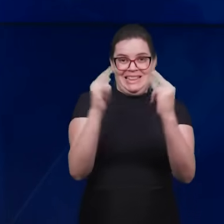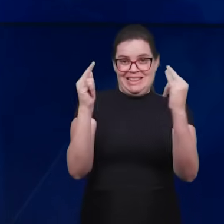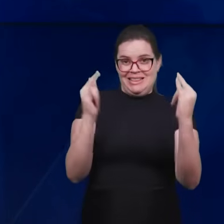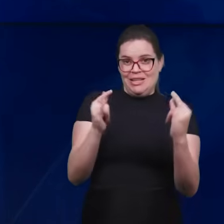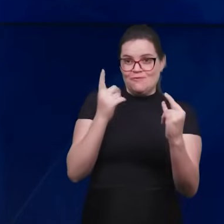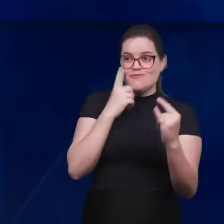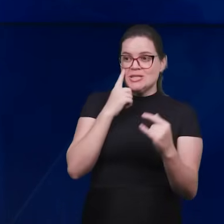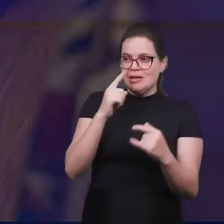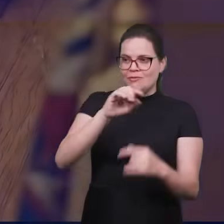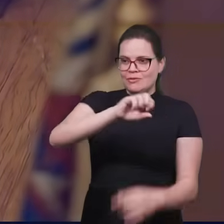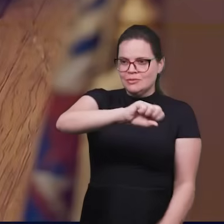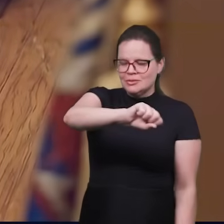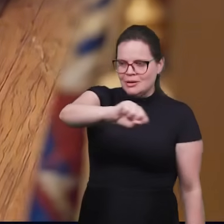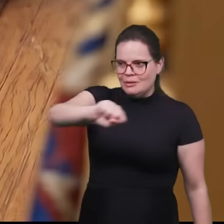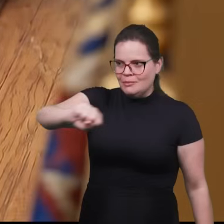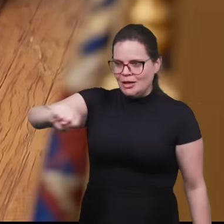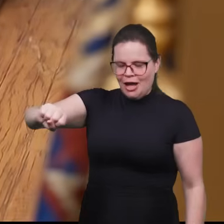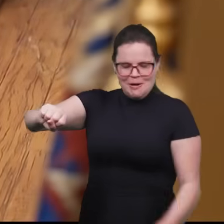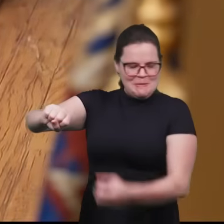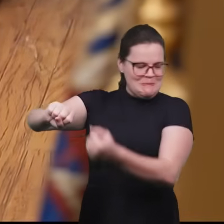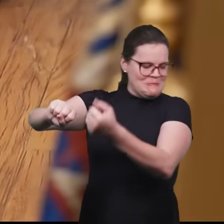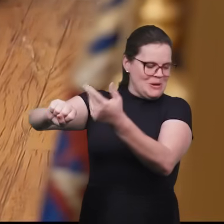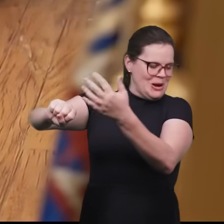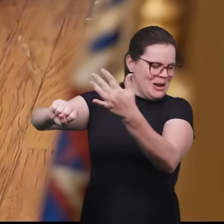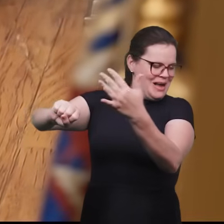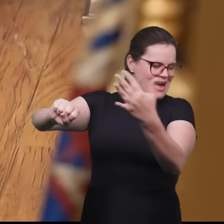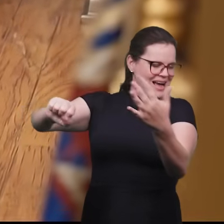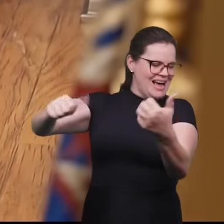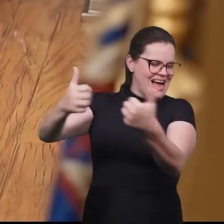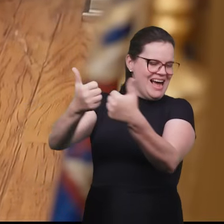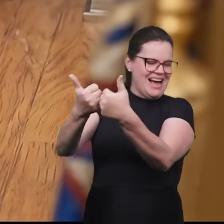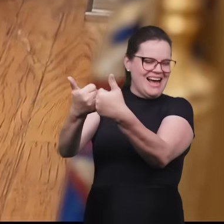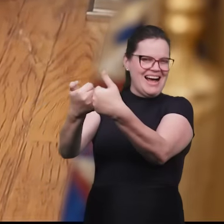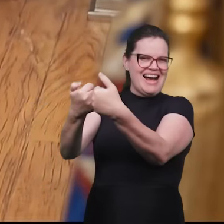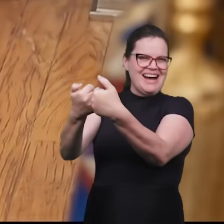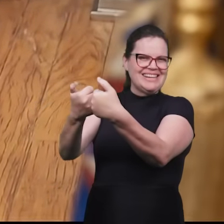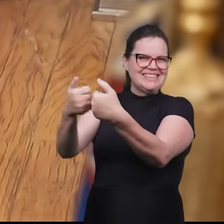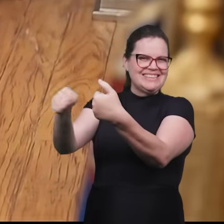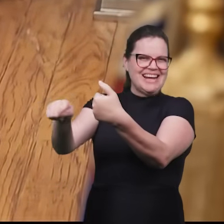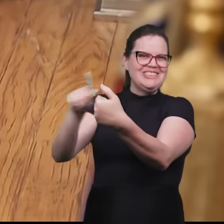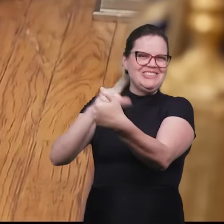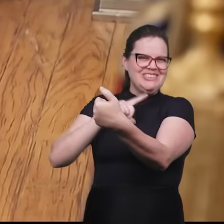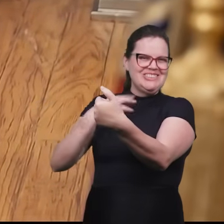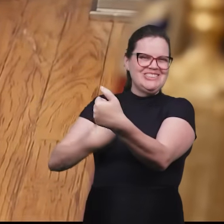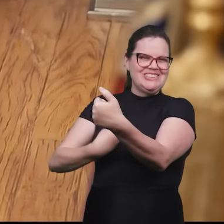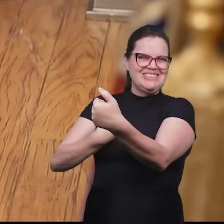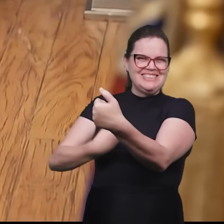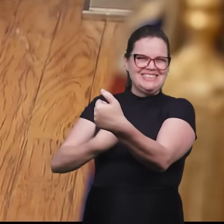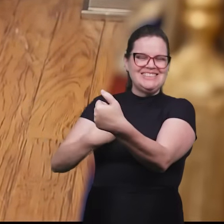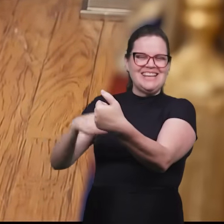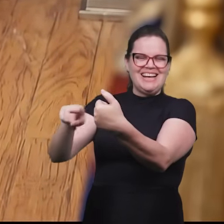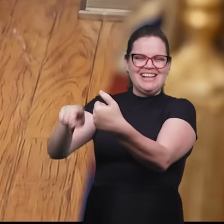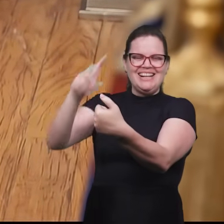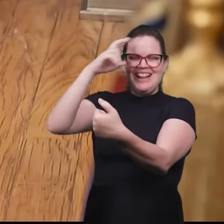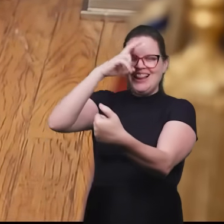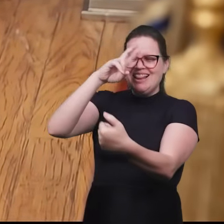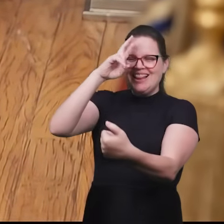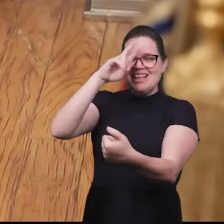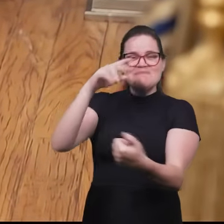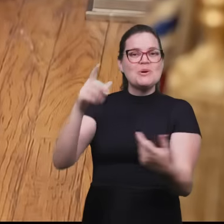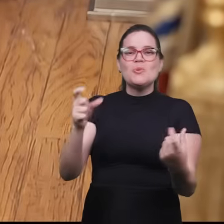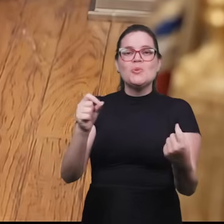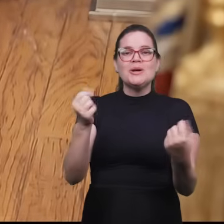estava a Arca da Aliança, a glória de Deus, nos fazendo lembrar do Senhor